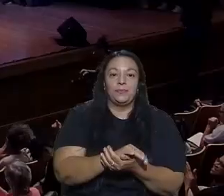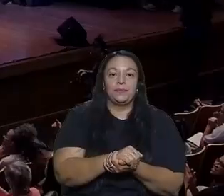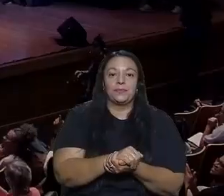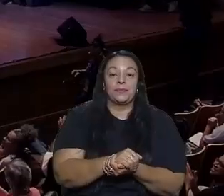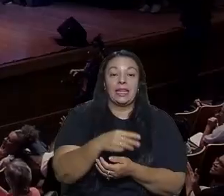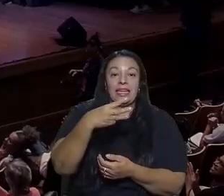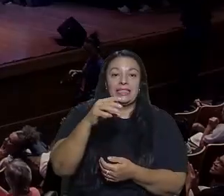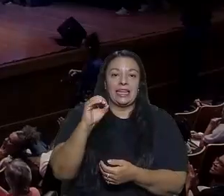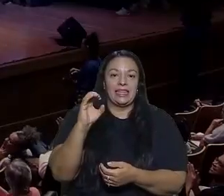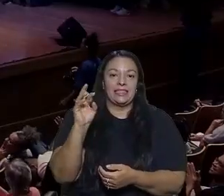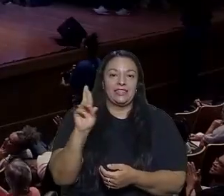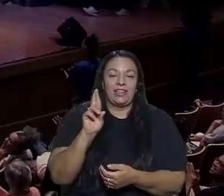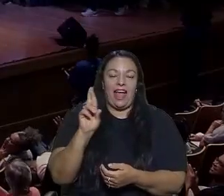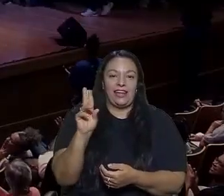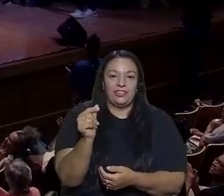de R$300.